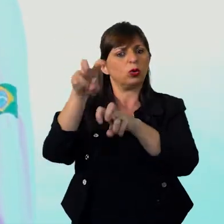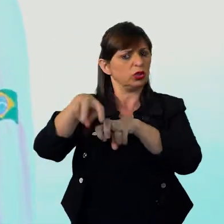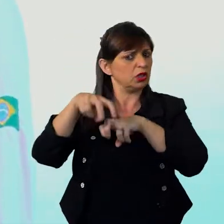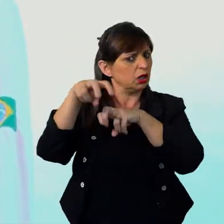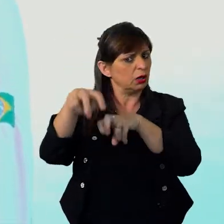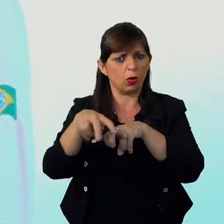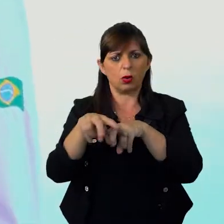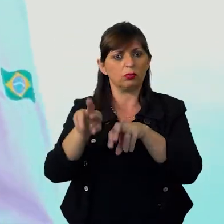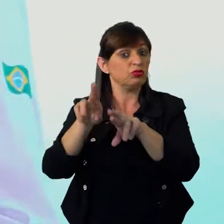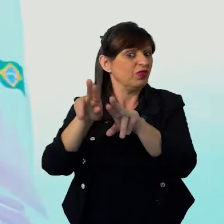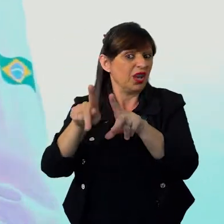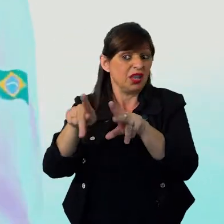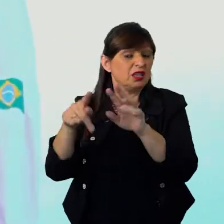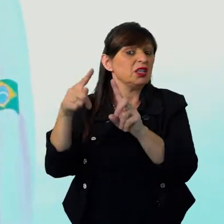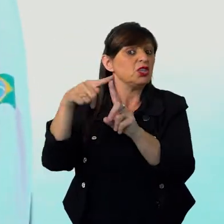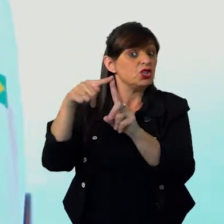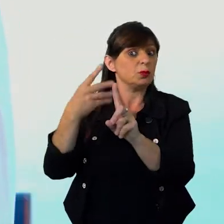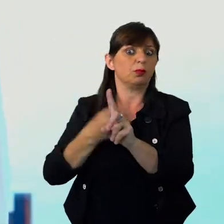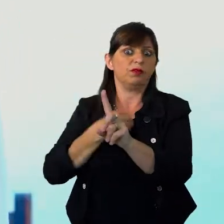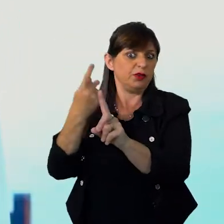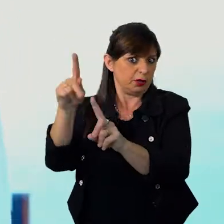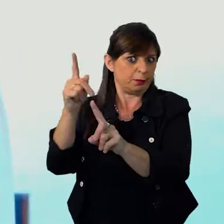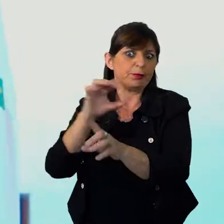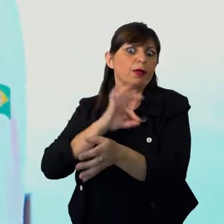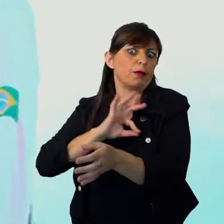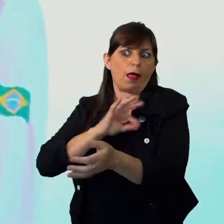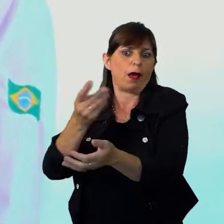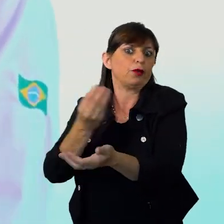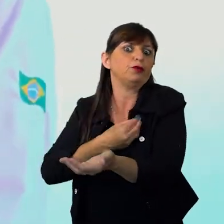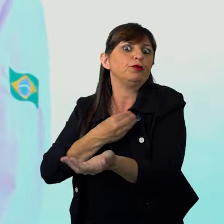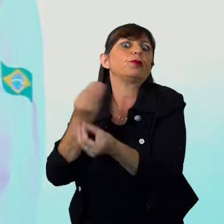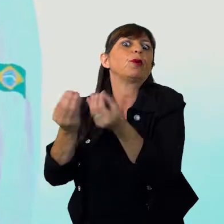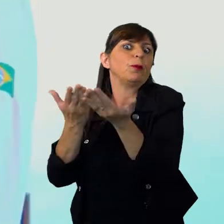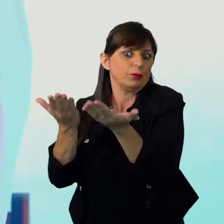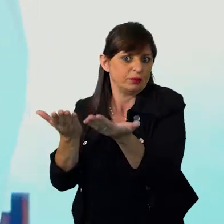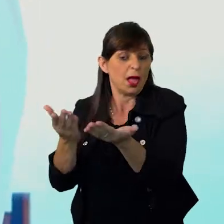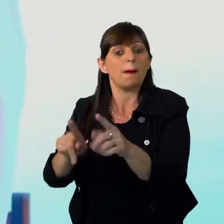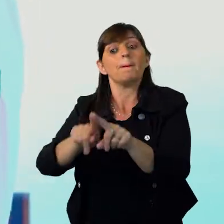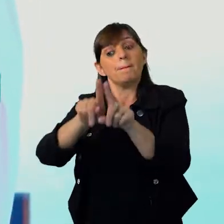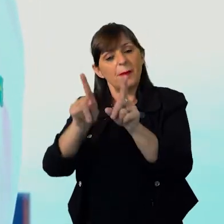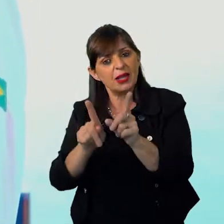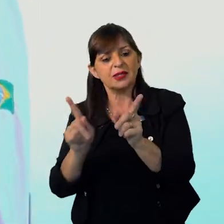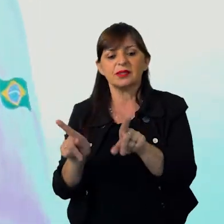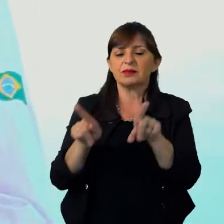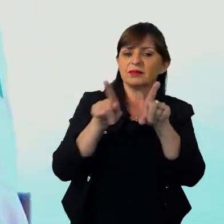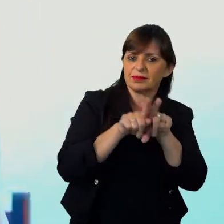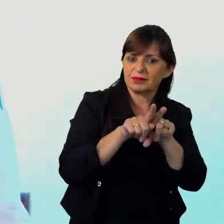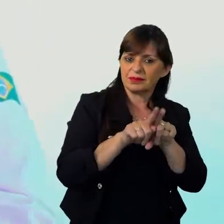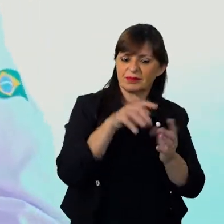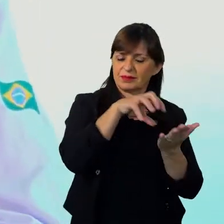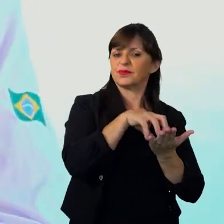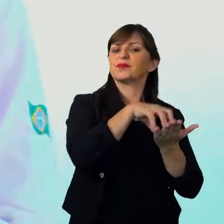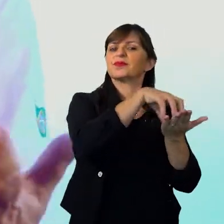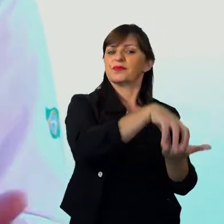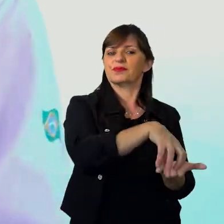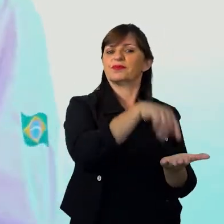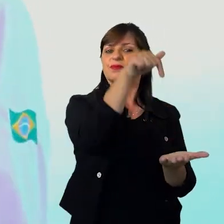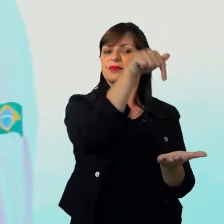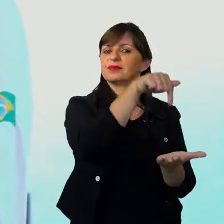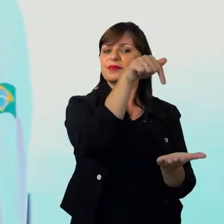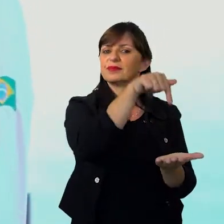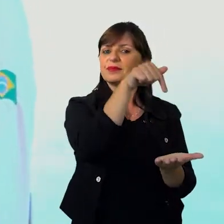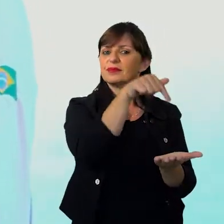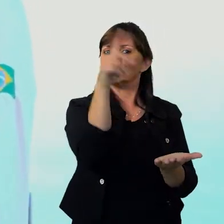também né faziam com complementação da sua renda a levada o